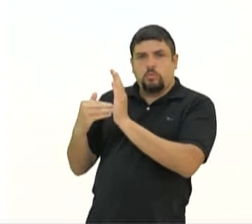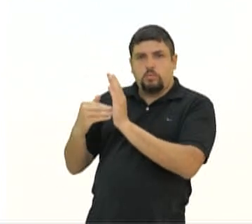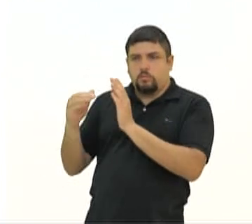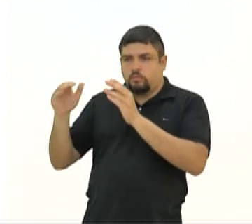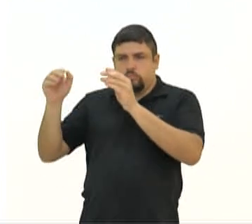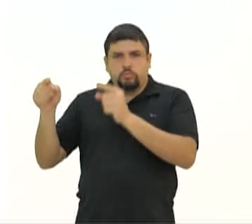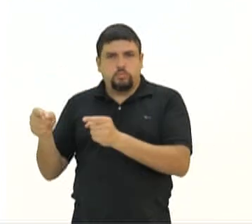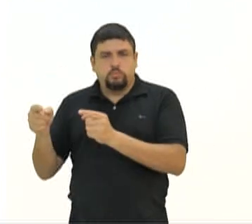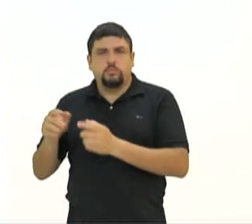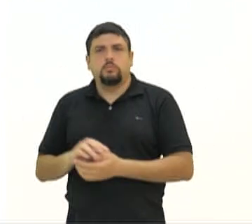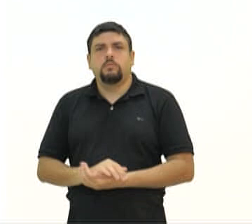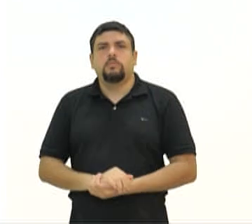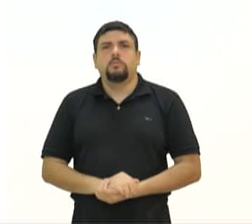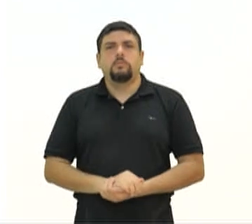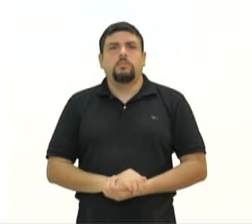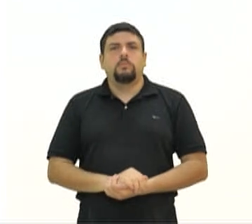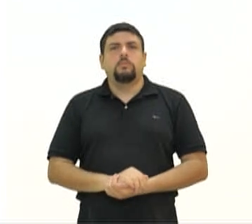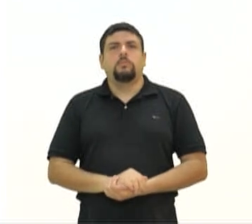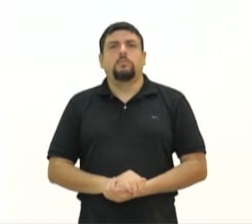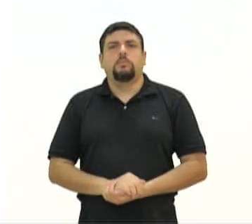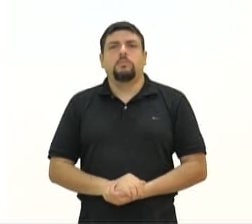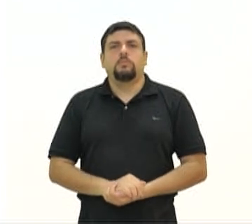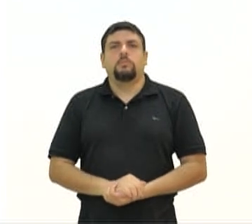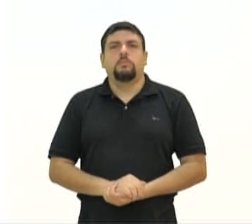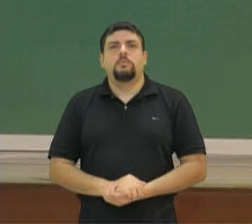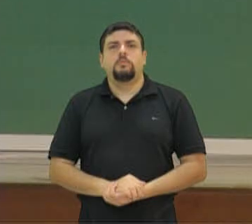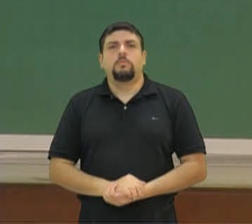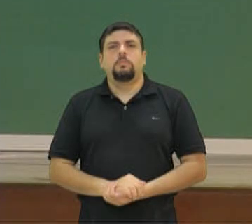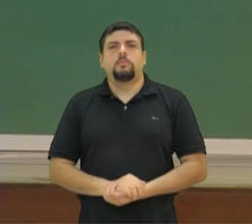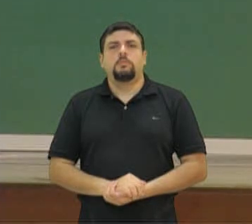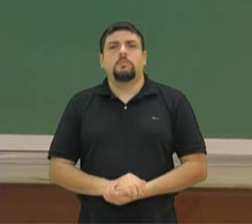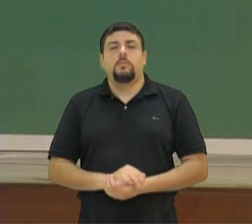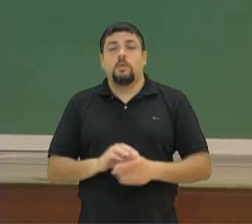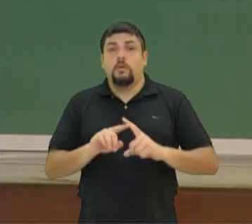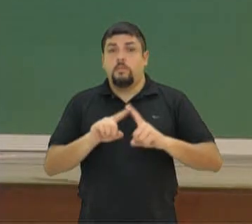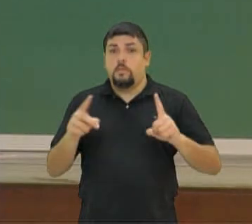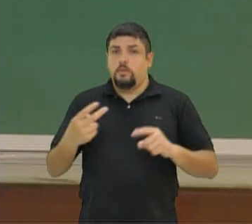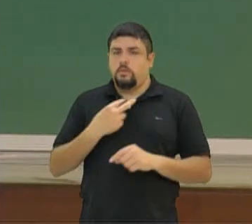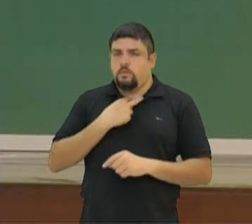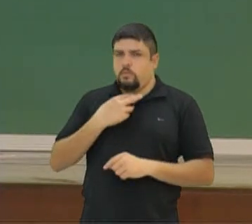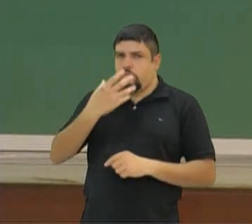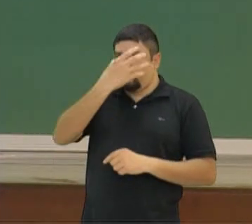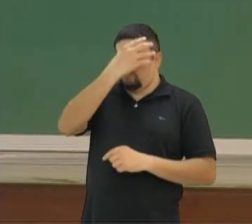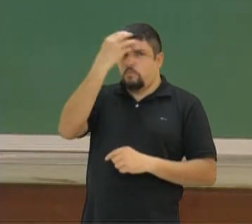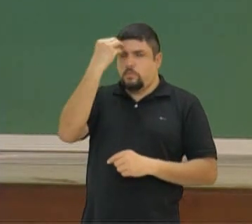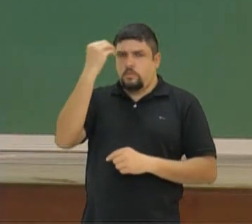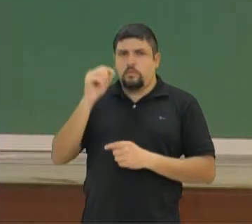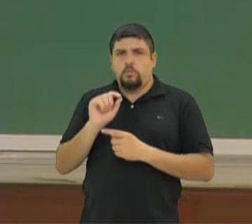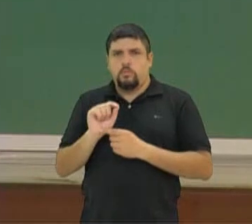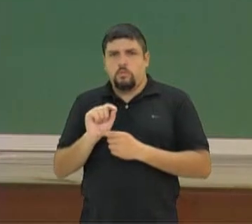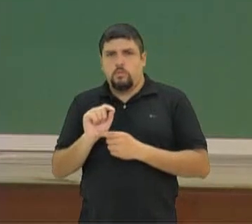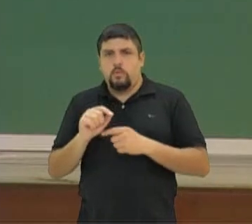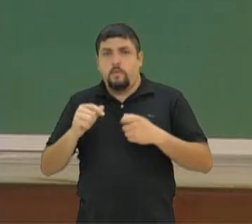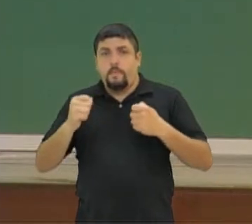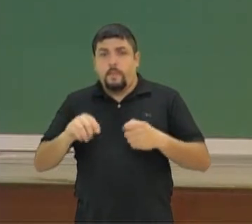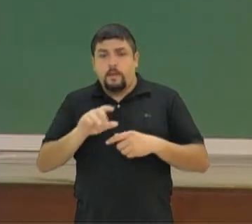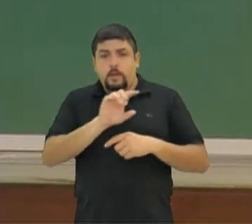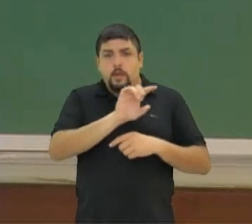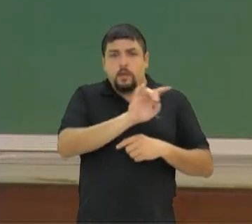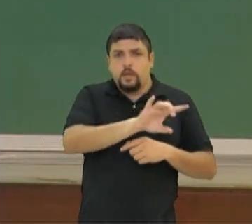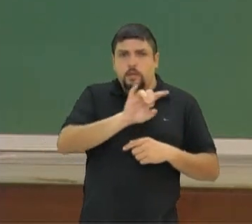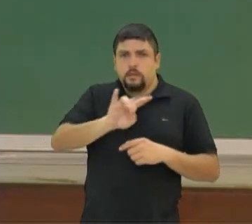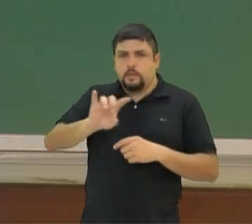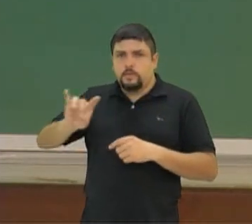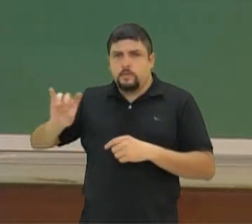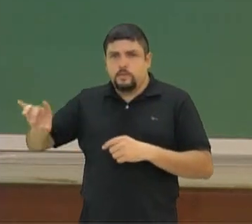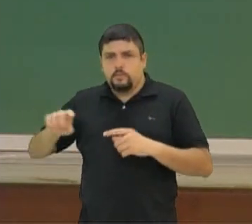vezes x, dá x à quinta. Só que não pode esquecer que, olha, você tem que multiplicar cada um dos